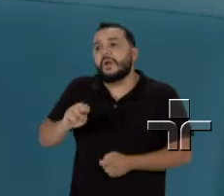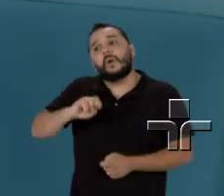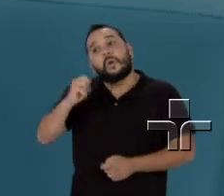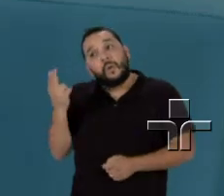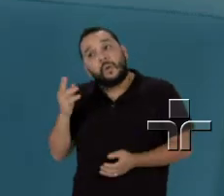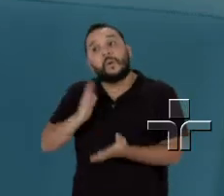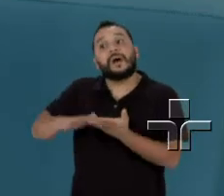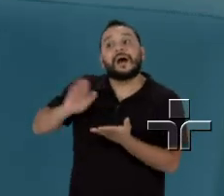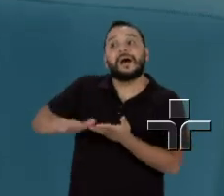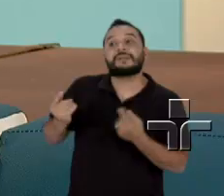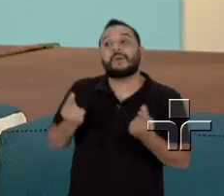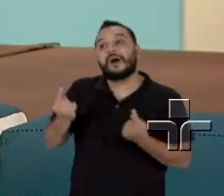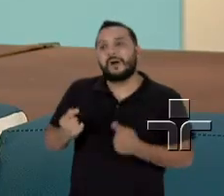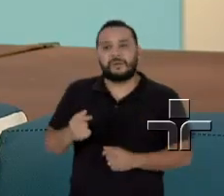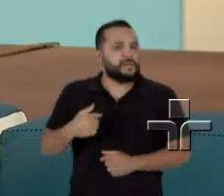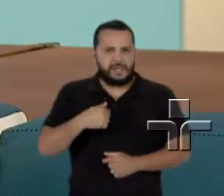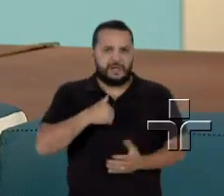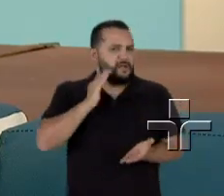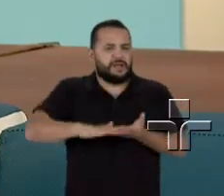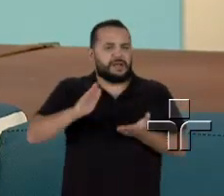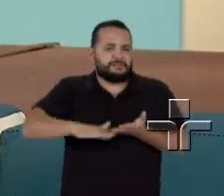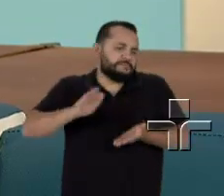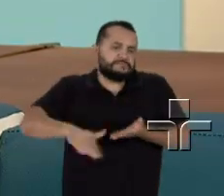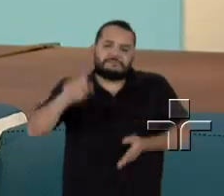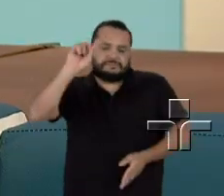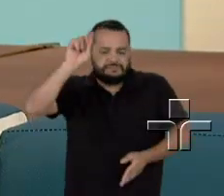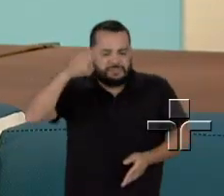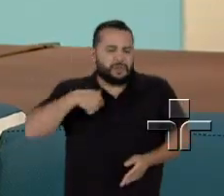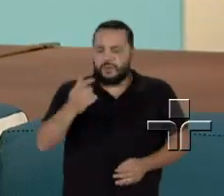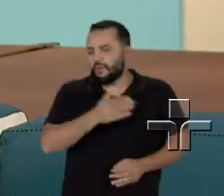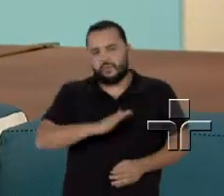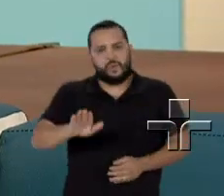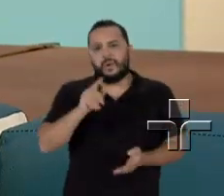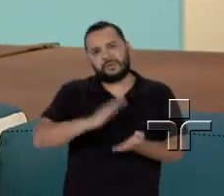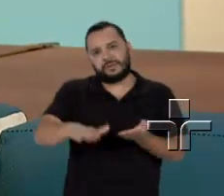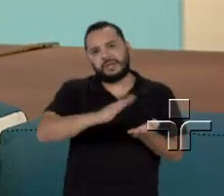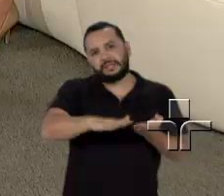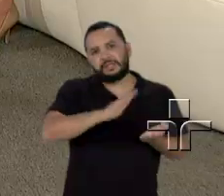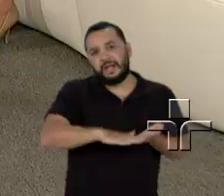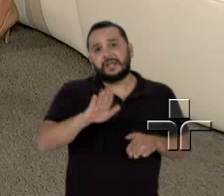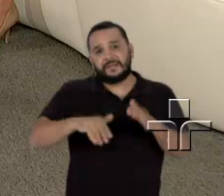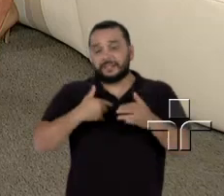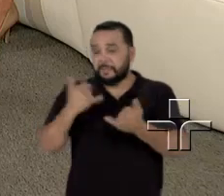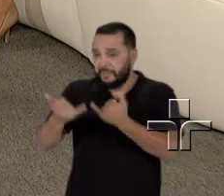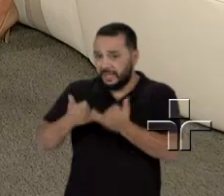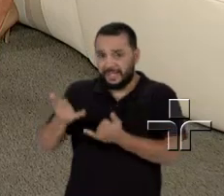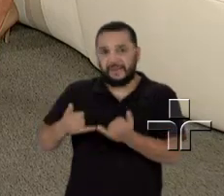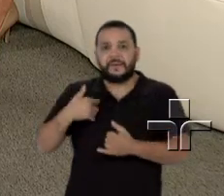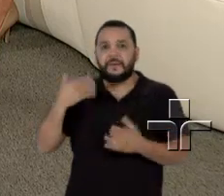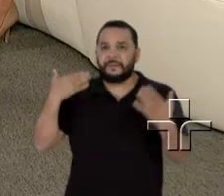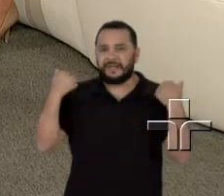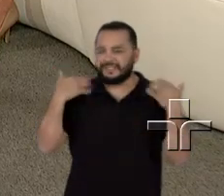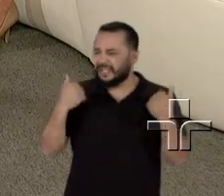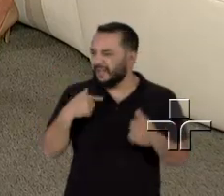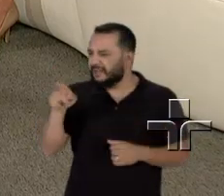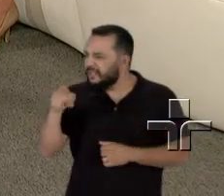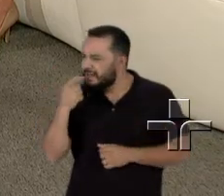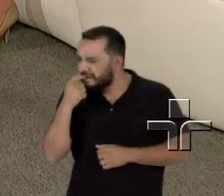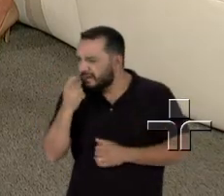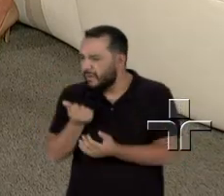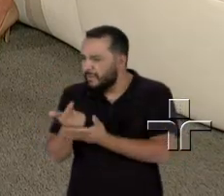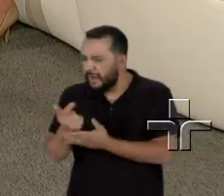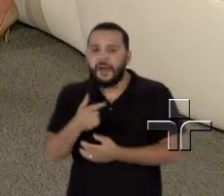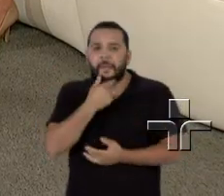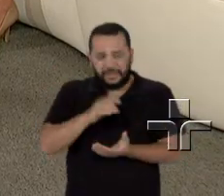perfil mais gastou eu não sou gastona não eu não gosto mesmo de gastar às vezes a gente brinca assim saio falar será que o complexo marido como